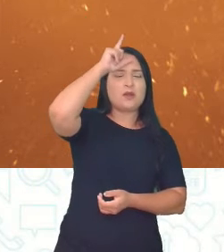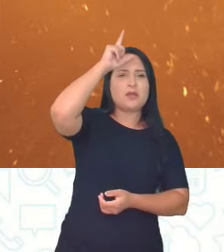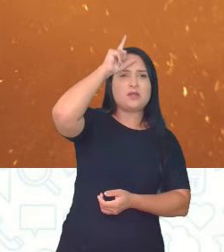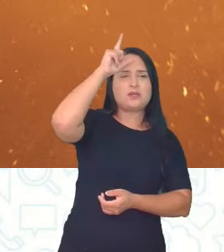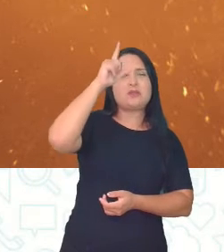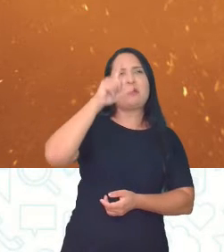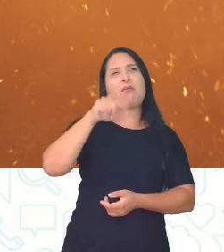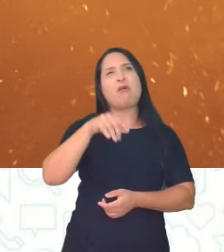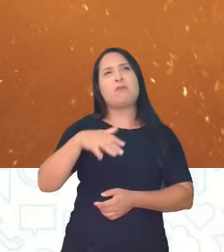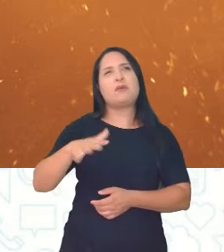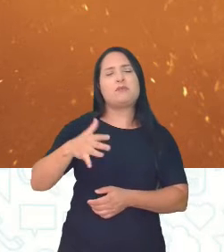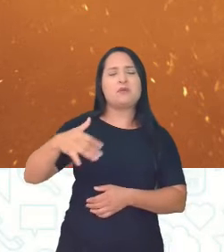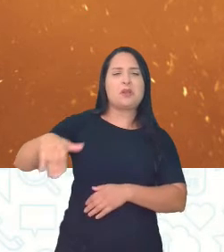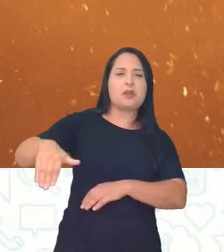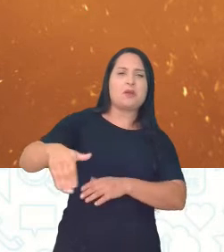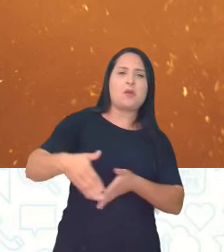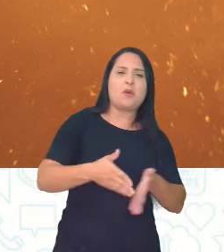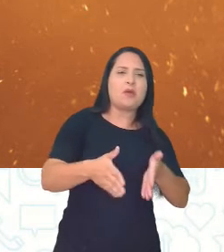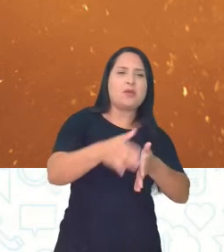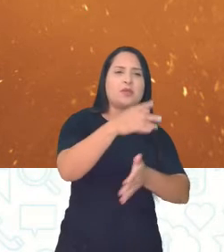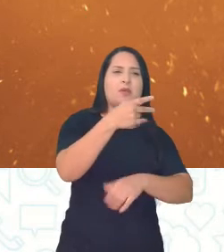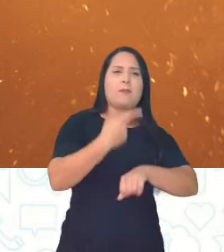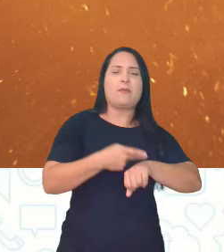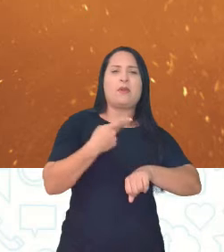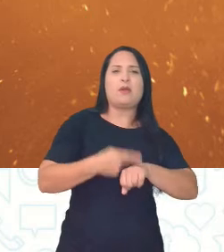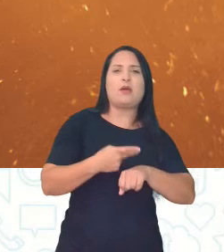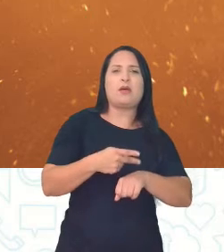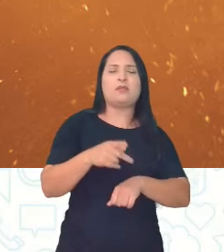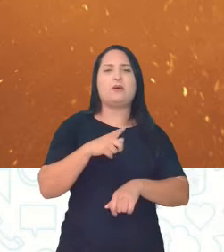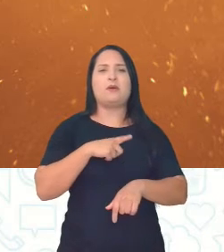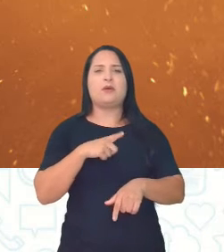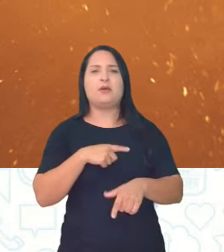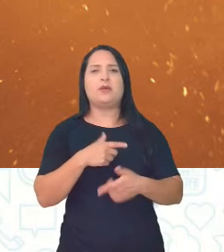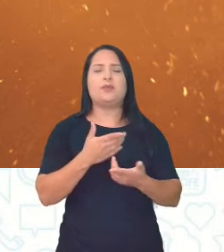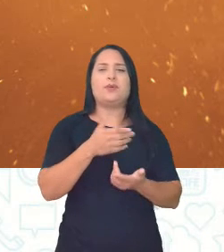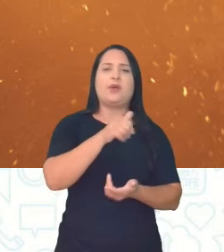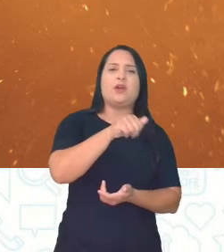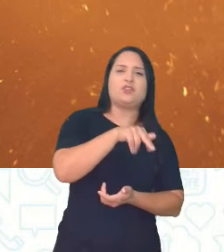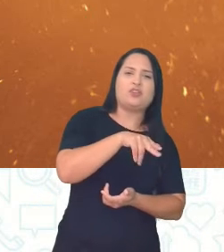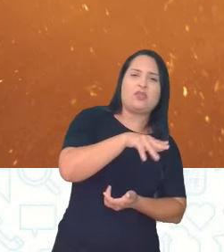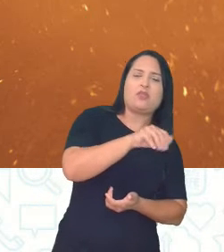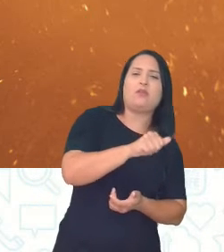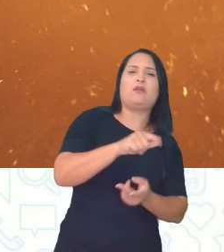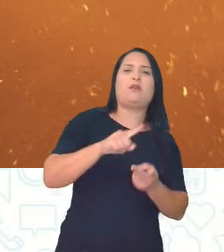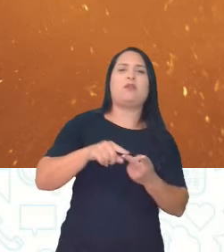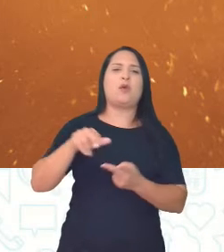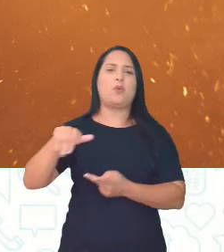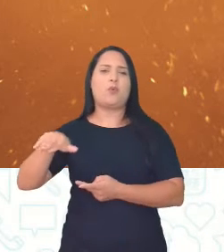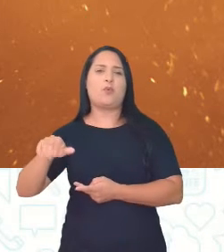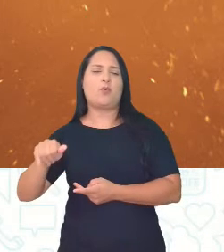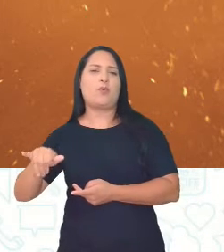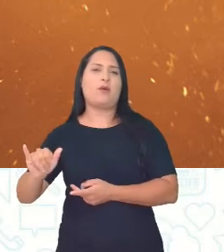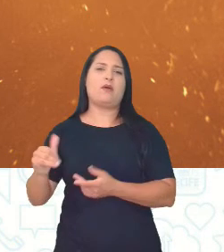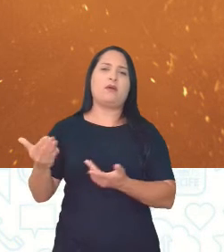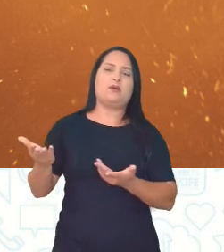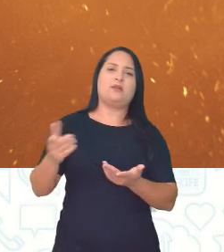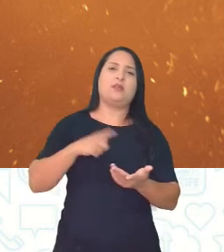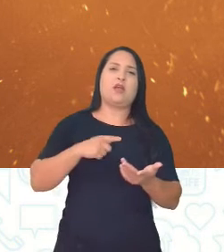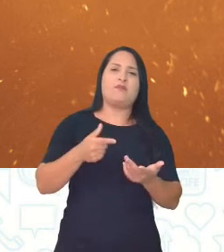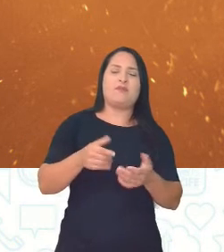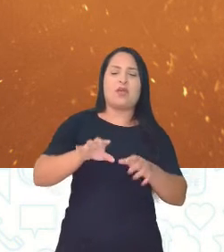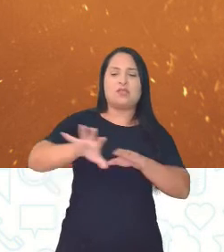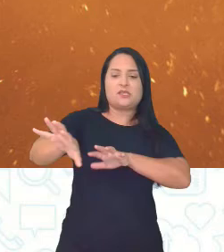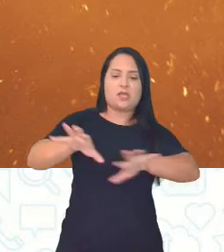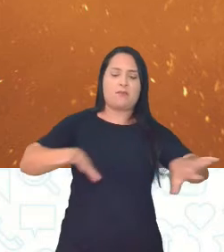Rio Prata, que é entre a Argentina e Uruguai, né? Então, declarou separação do